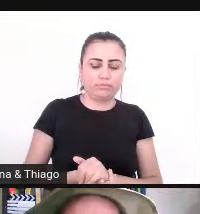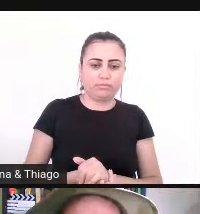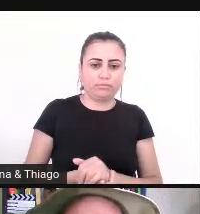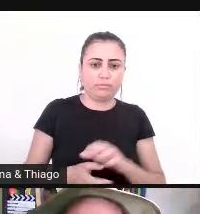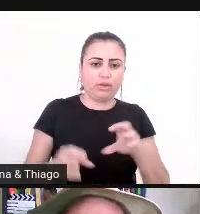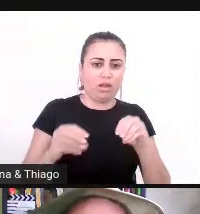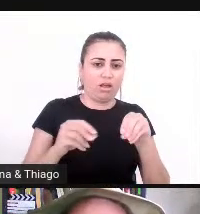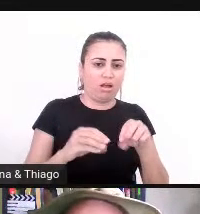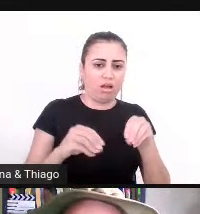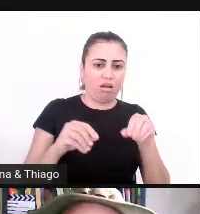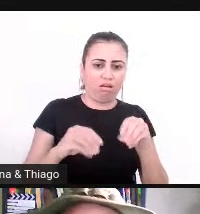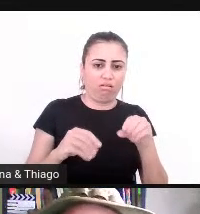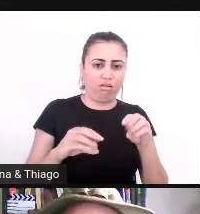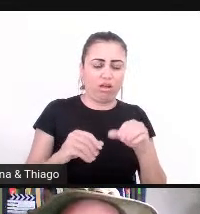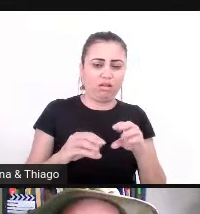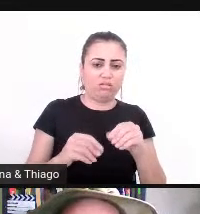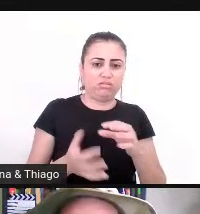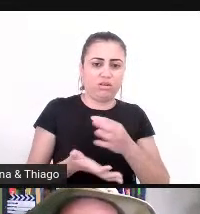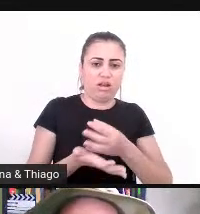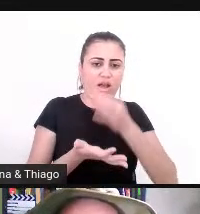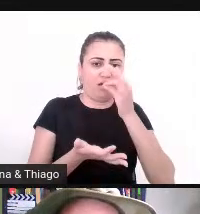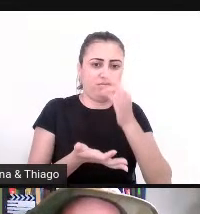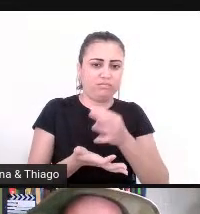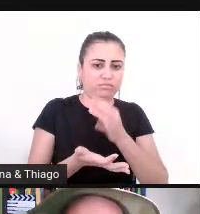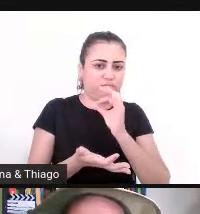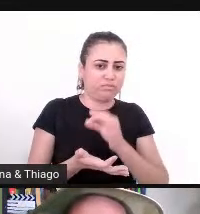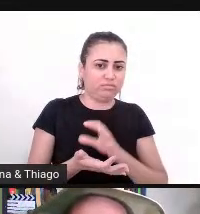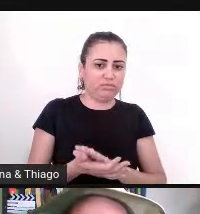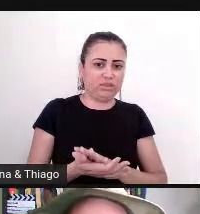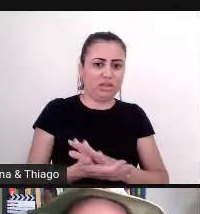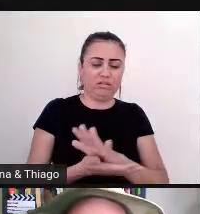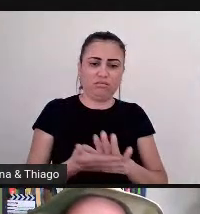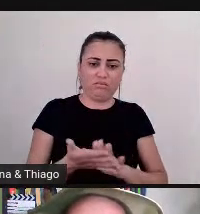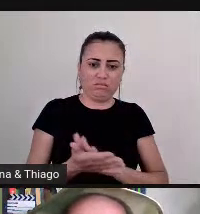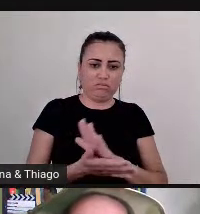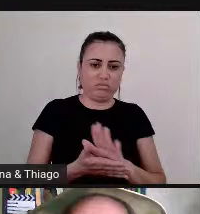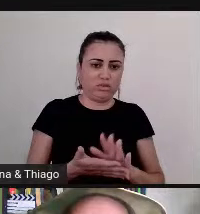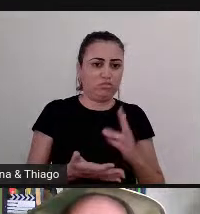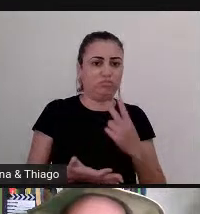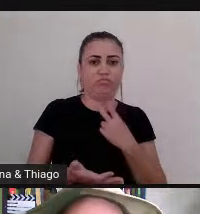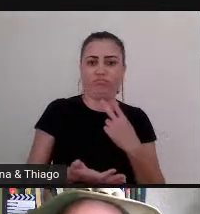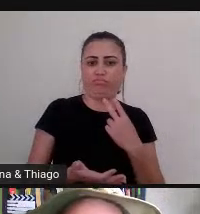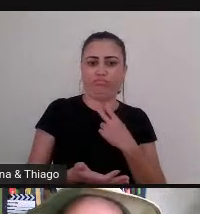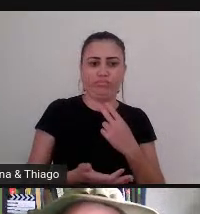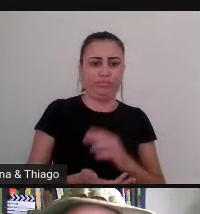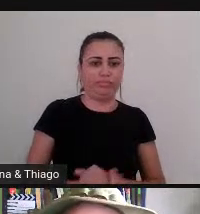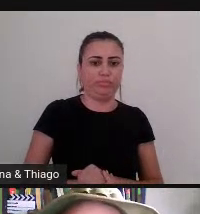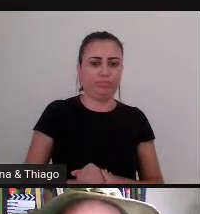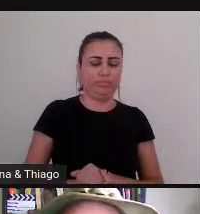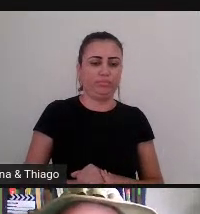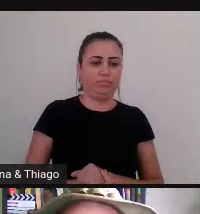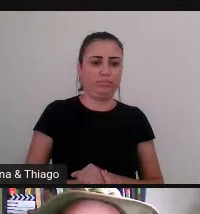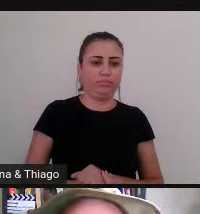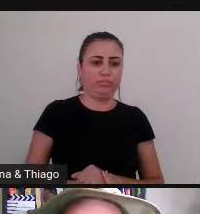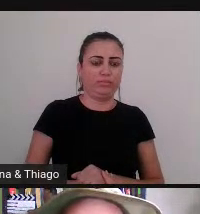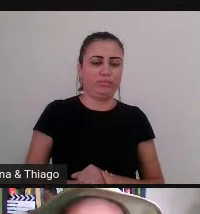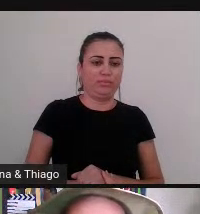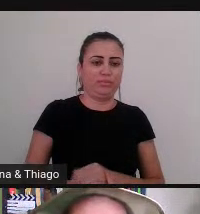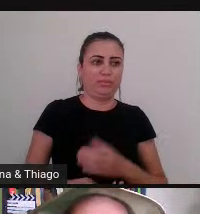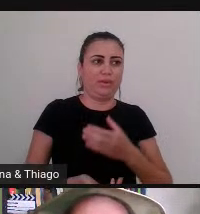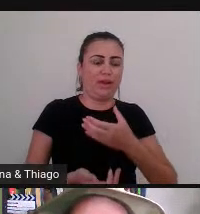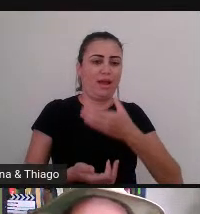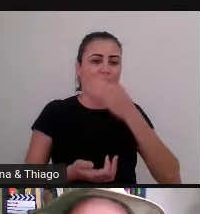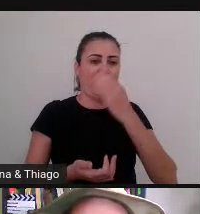alho, qualquer outro produto em cima, não adianta. Não dê nada para sentar do bebê. Tem gente que dá álcool, cachaça, querosene. Imagina